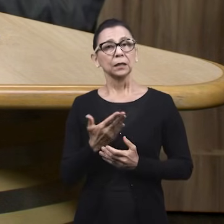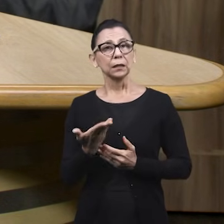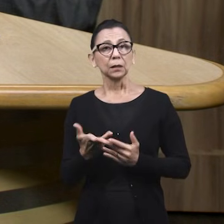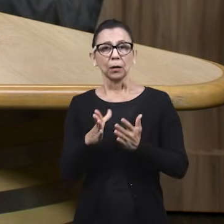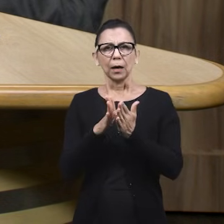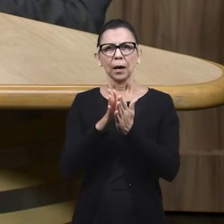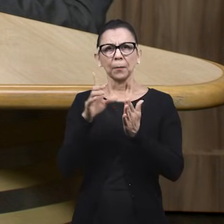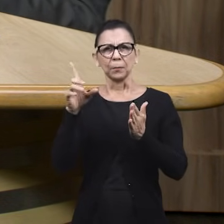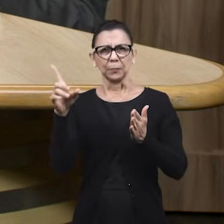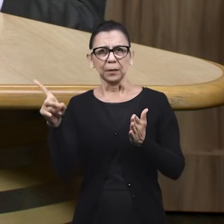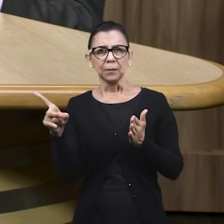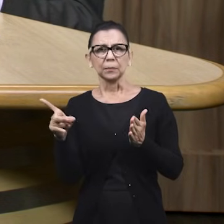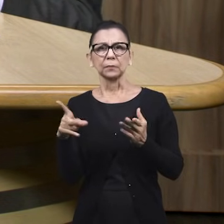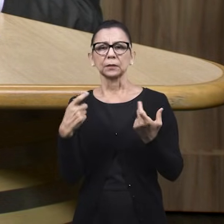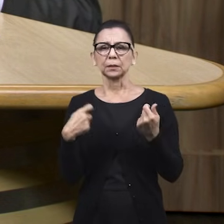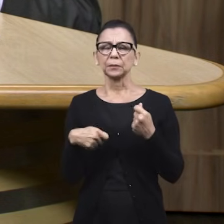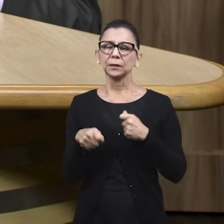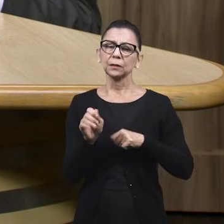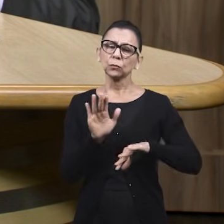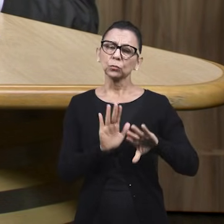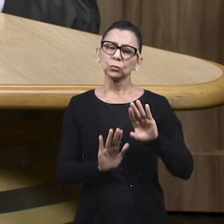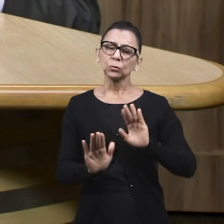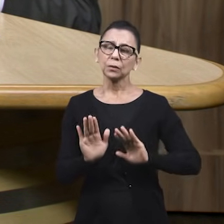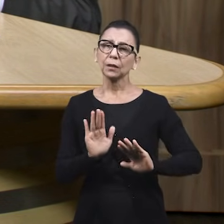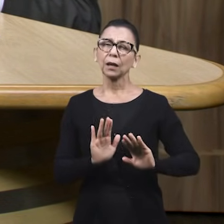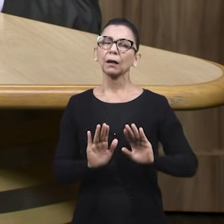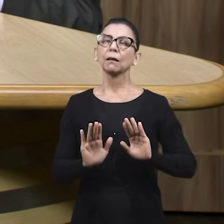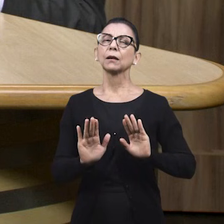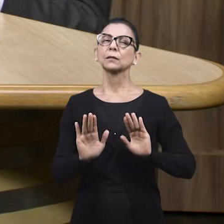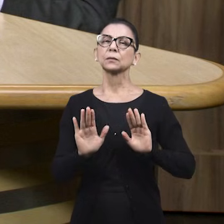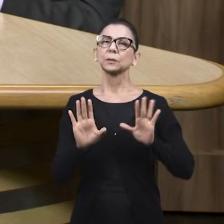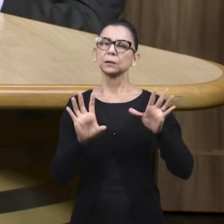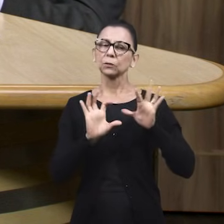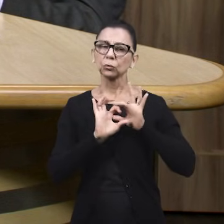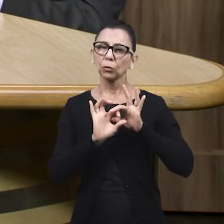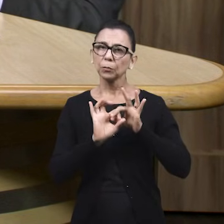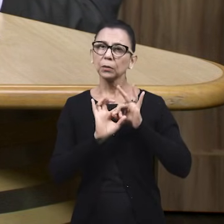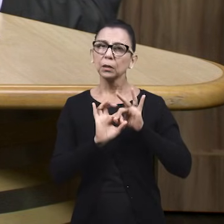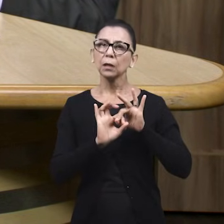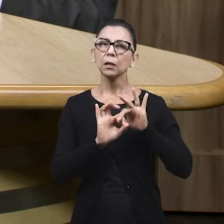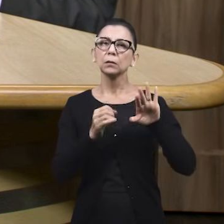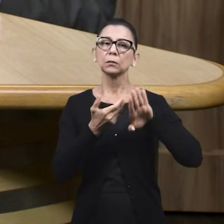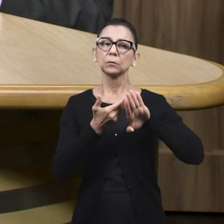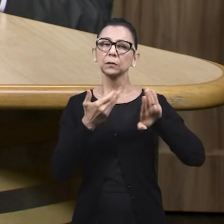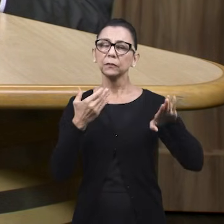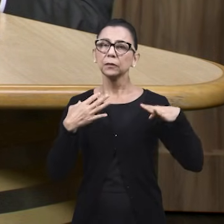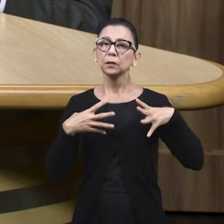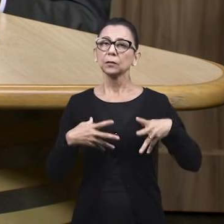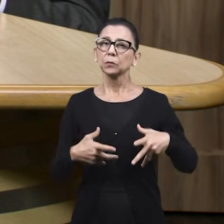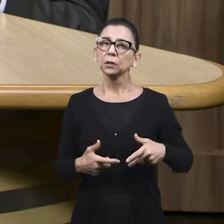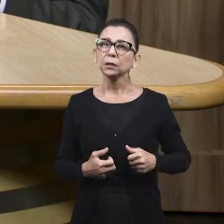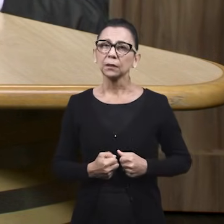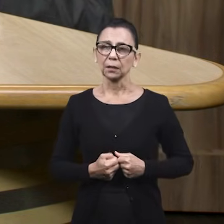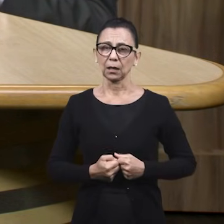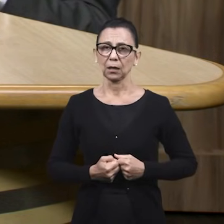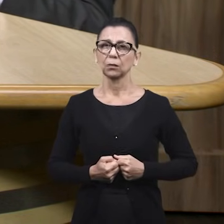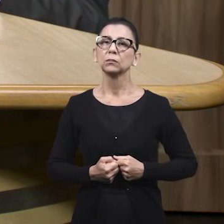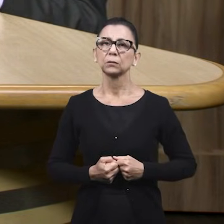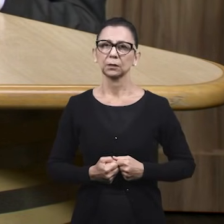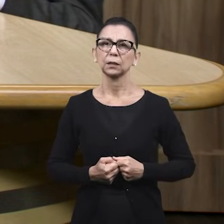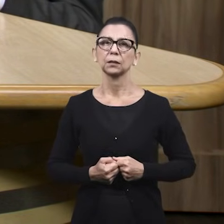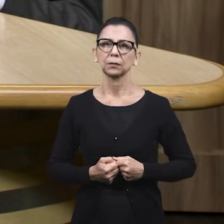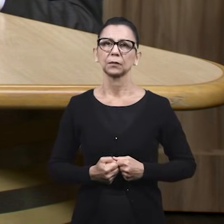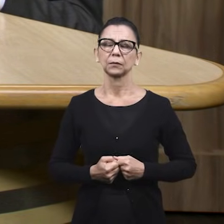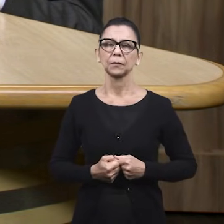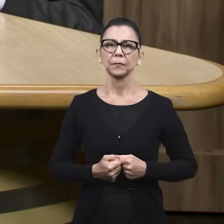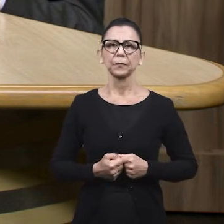certos cuidados, como os dons espirituais requerem cuidados. O Senhor não usa um servo que não ora, um servo que não